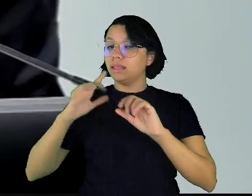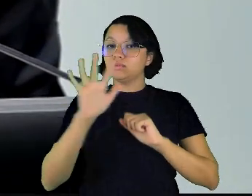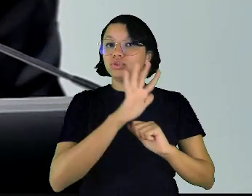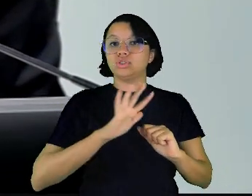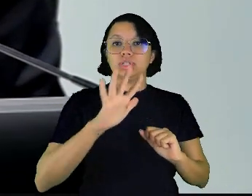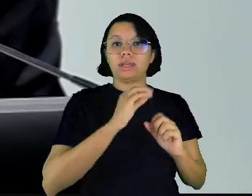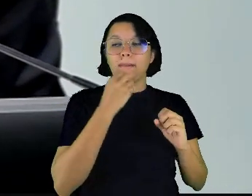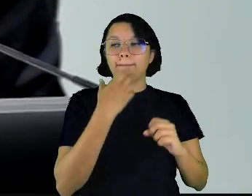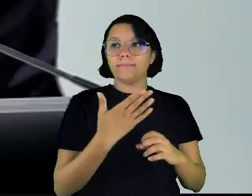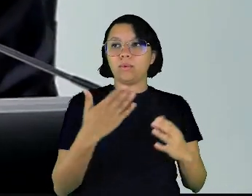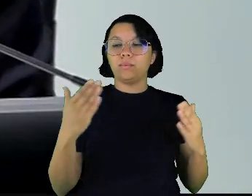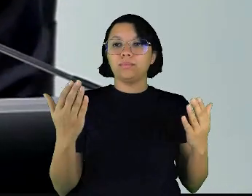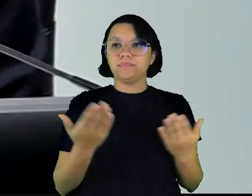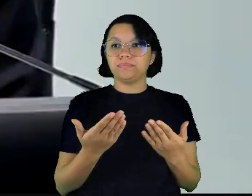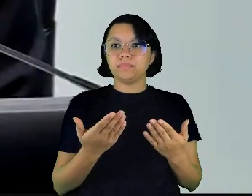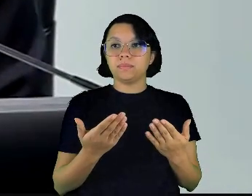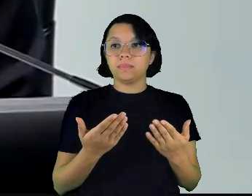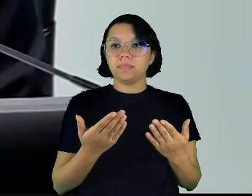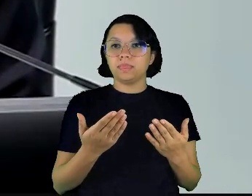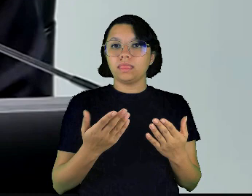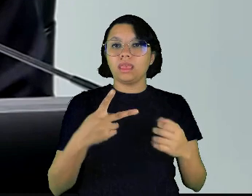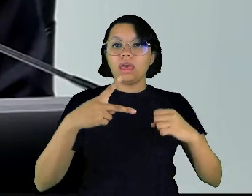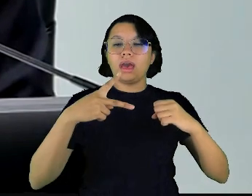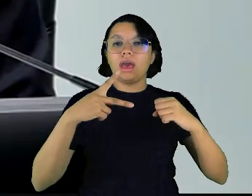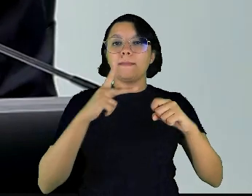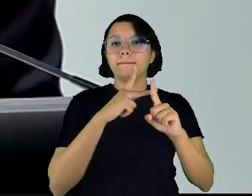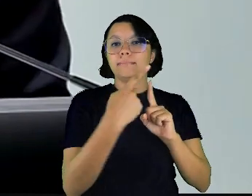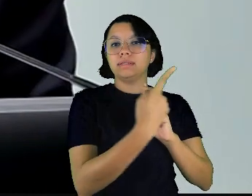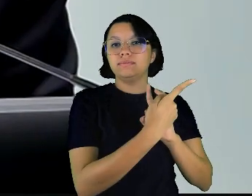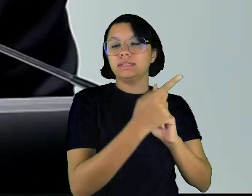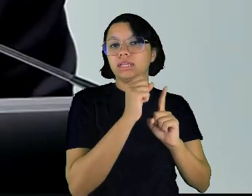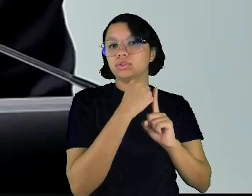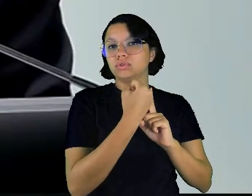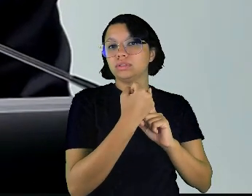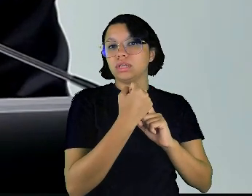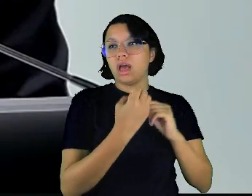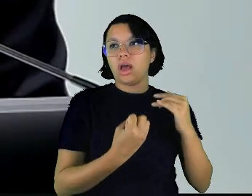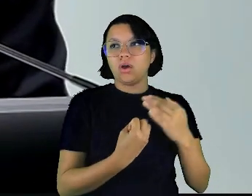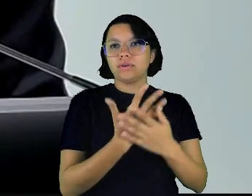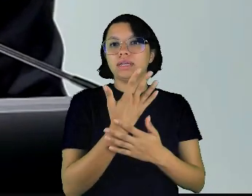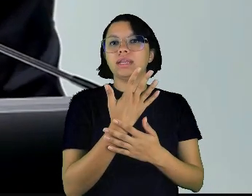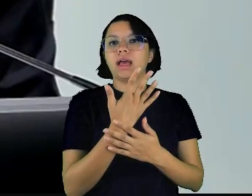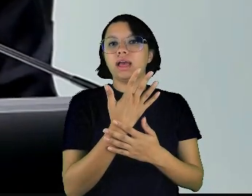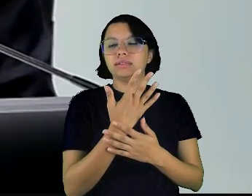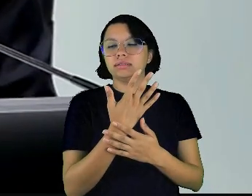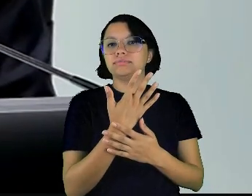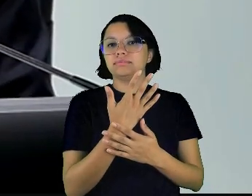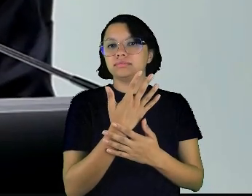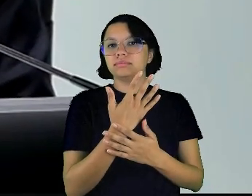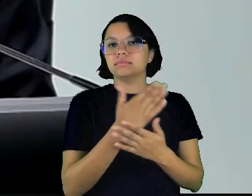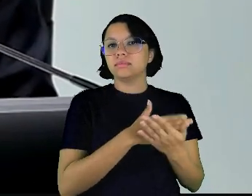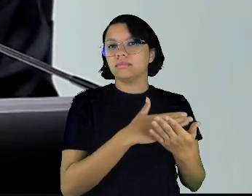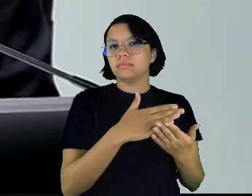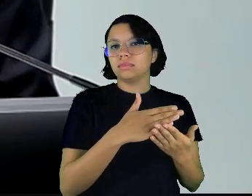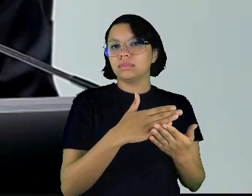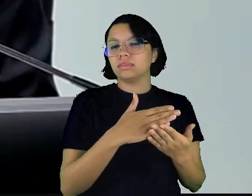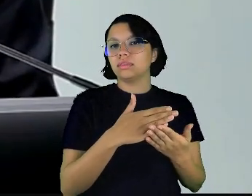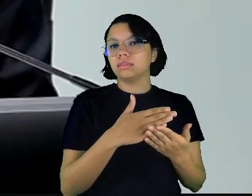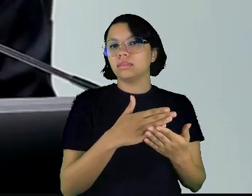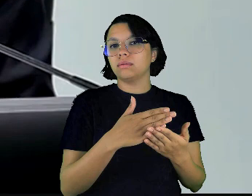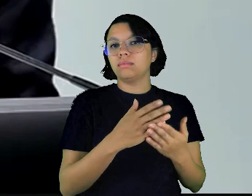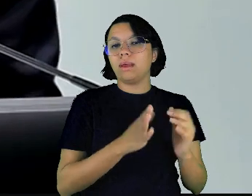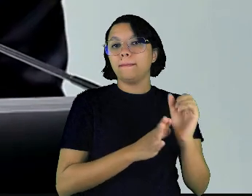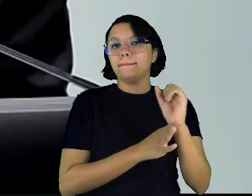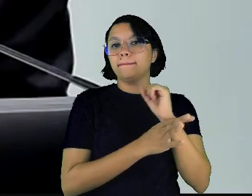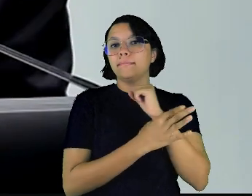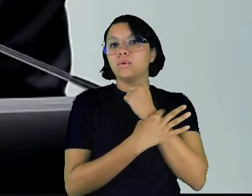isso, a Previdência Social, originariamente, ela é criada, ela é instituída para proteção